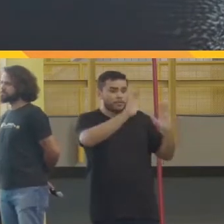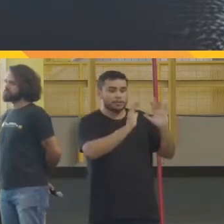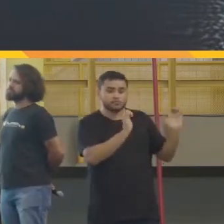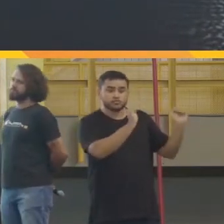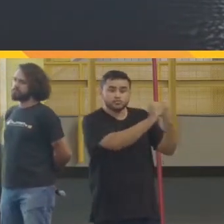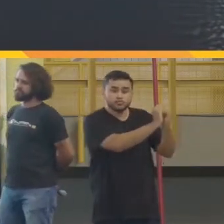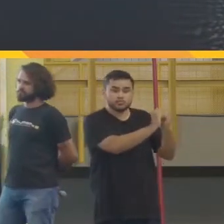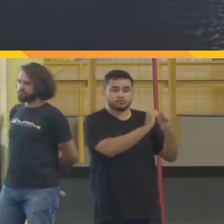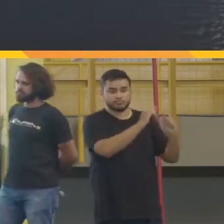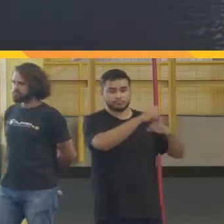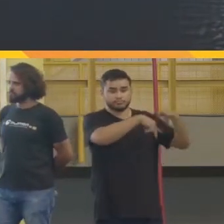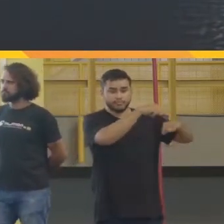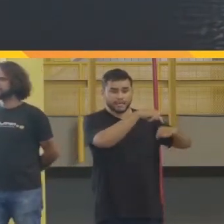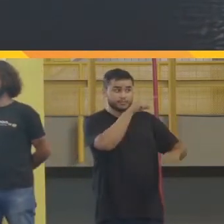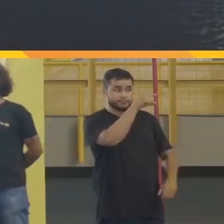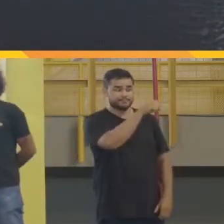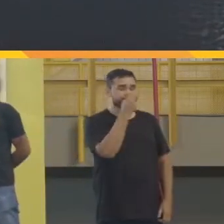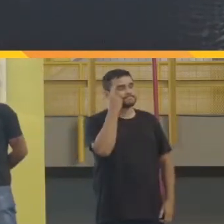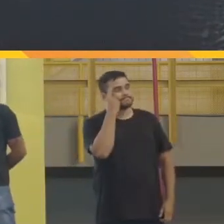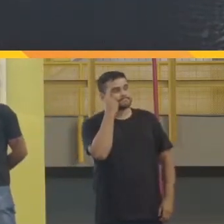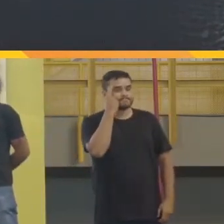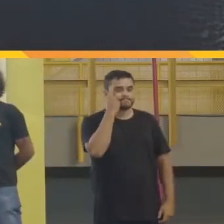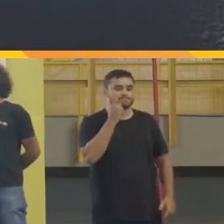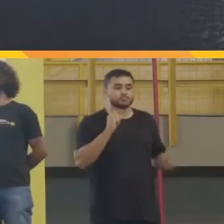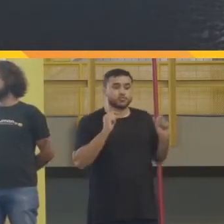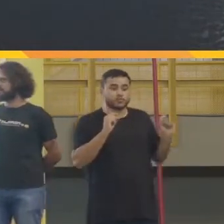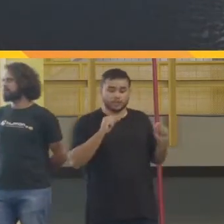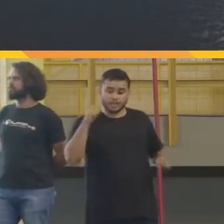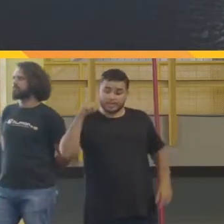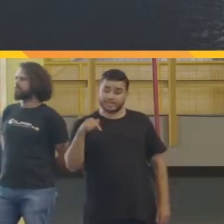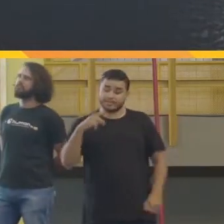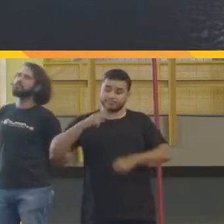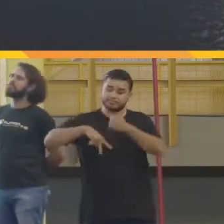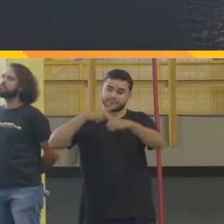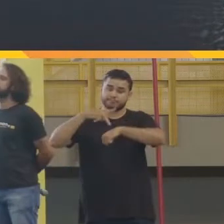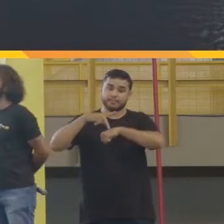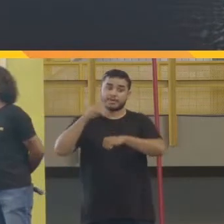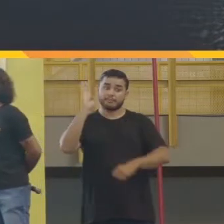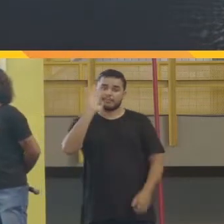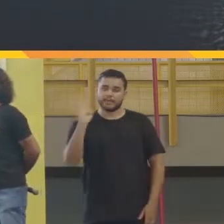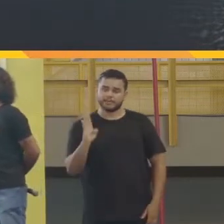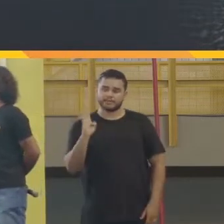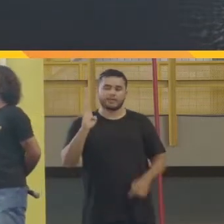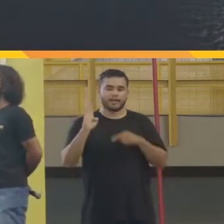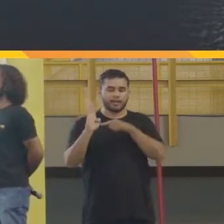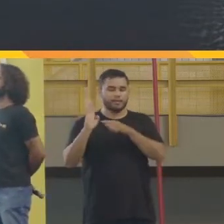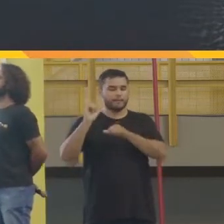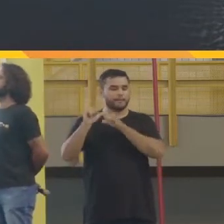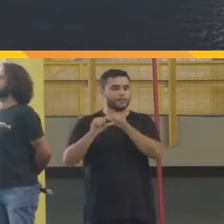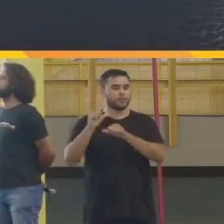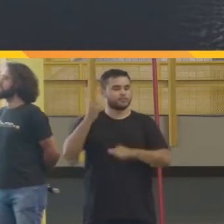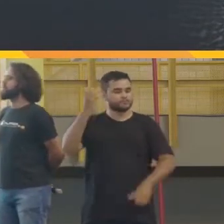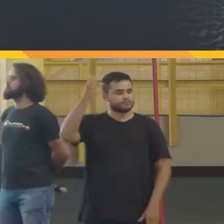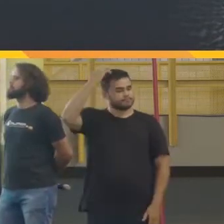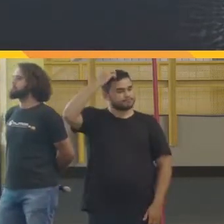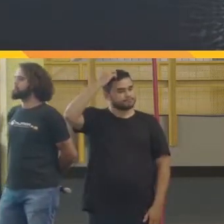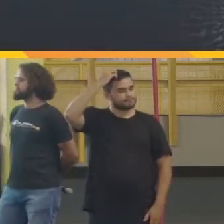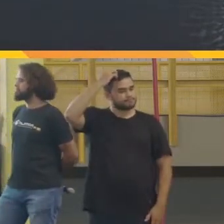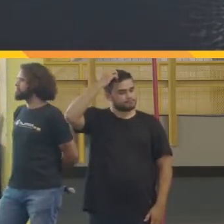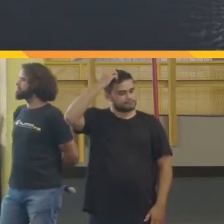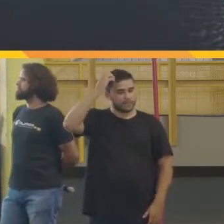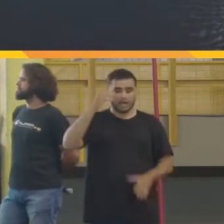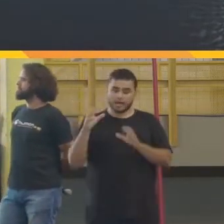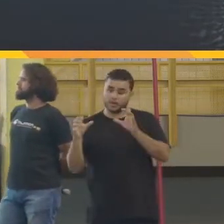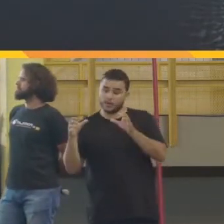encontrada? Vamos elevar o Brasil à categoria de Reino Unido. Então, o Brasil foi elevado a Reino Unido para poder mandar